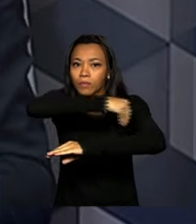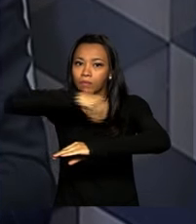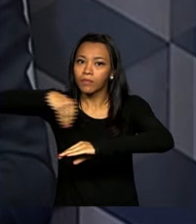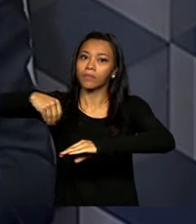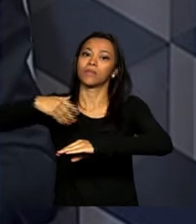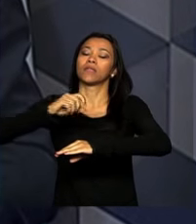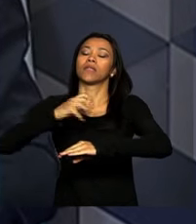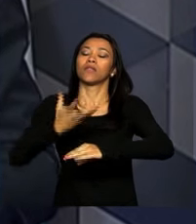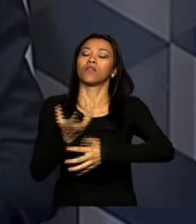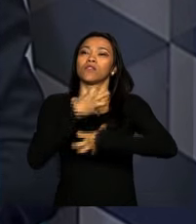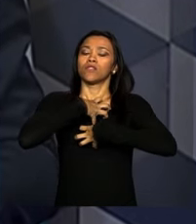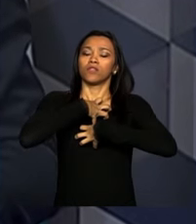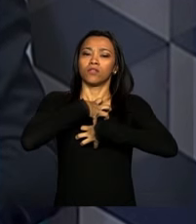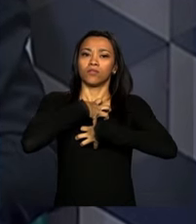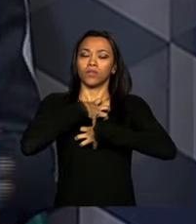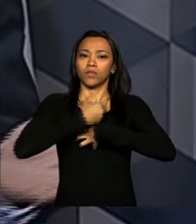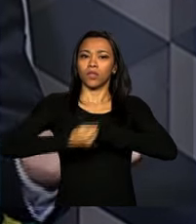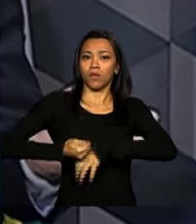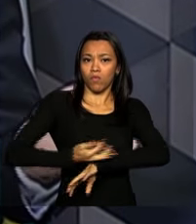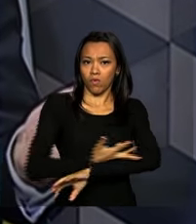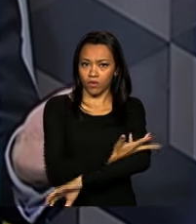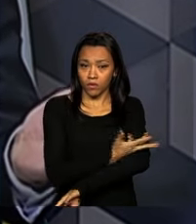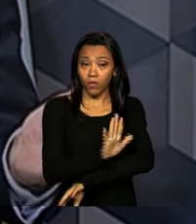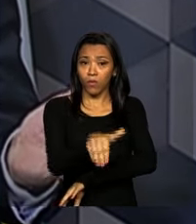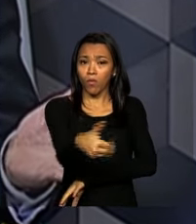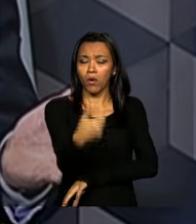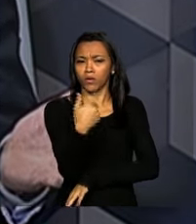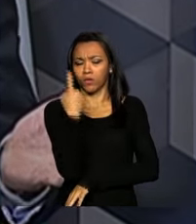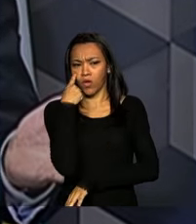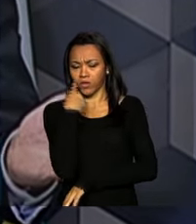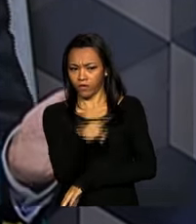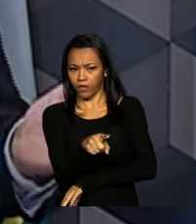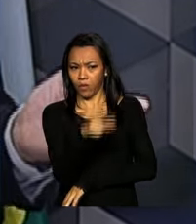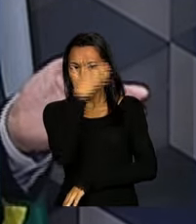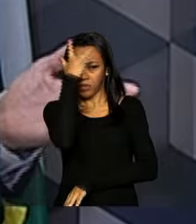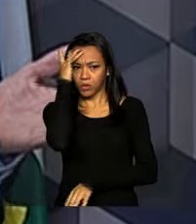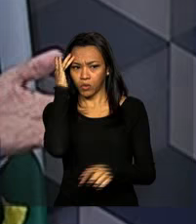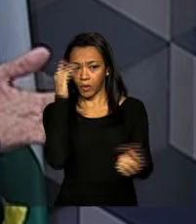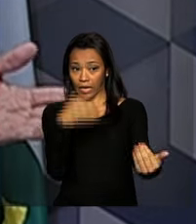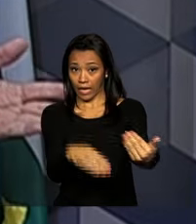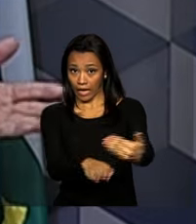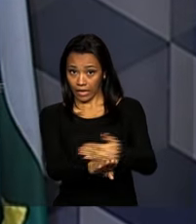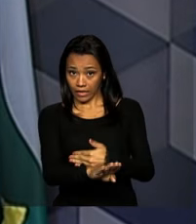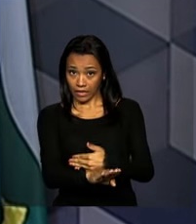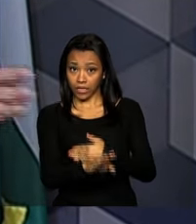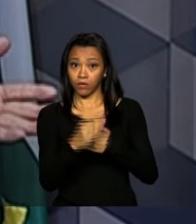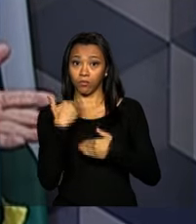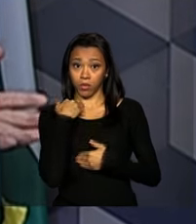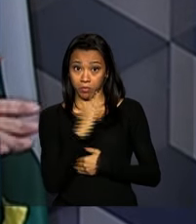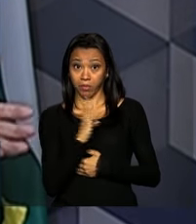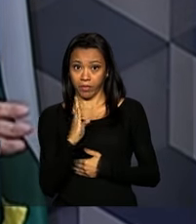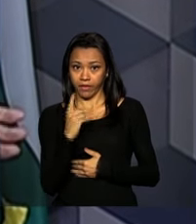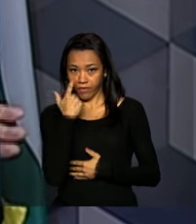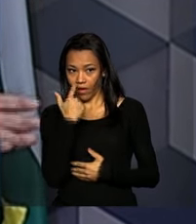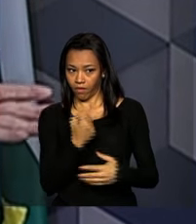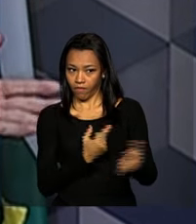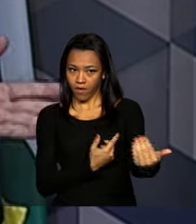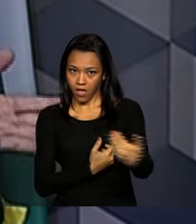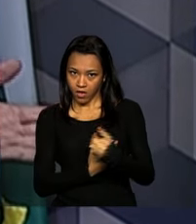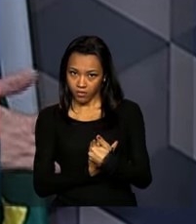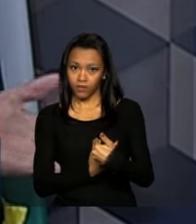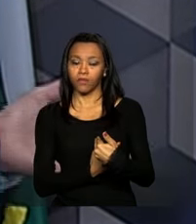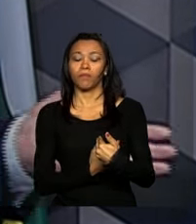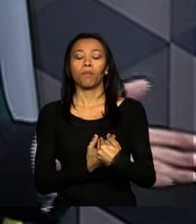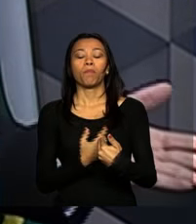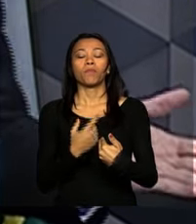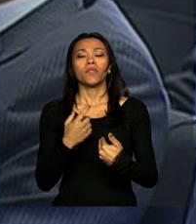que a gente sente quando a gente vê um produtor entrar numa agência, e eu sempre conto isso, que um agricultor